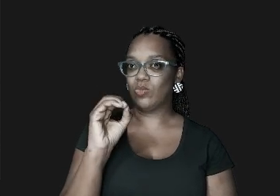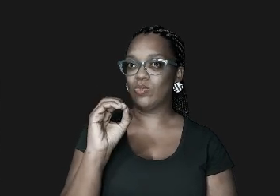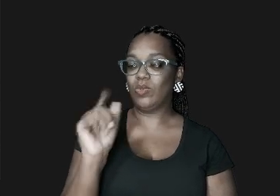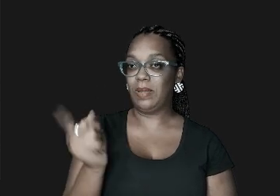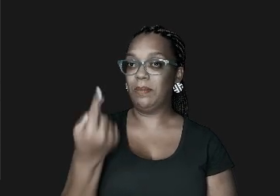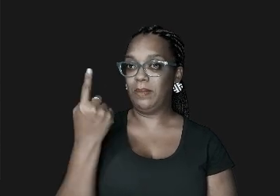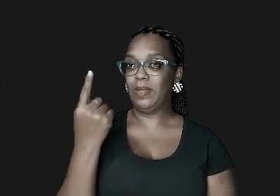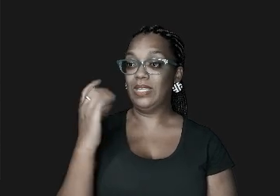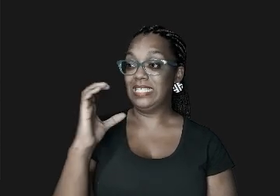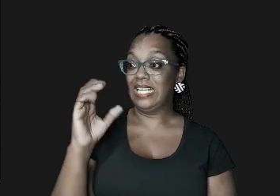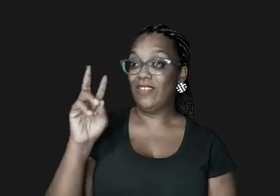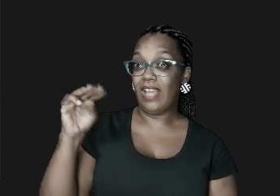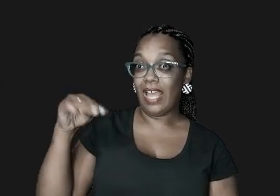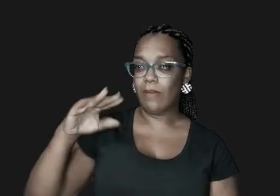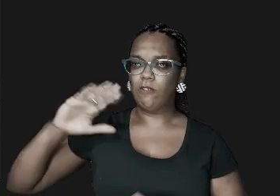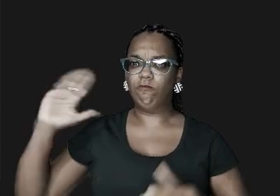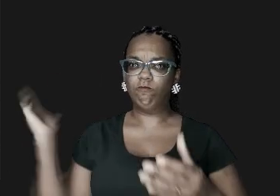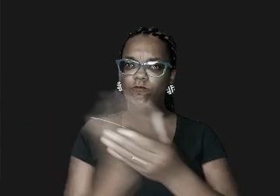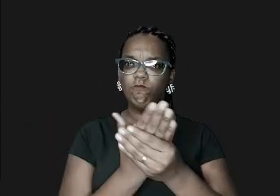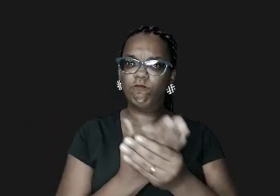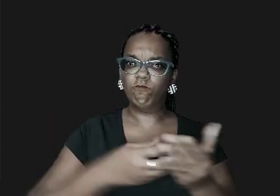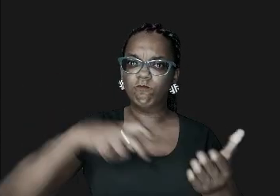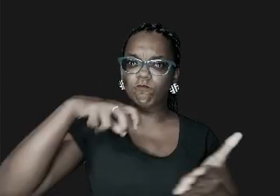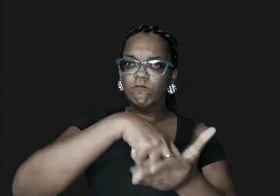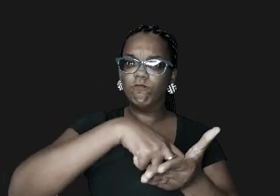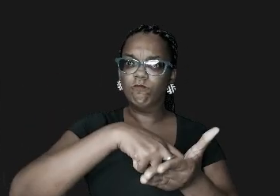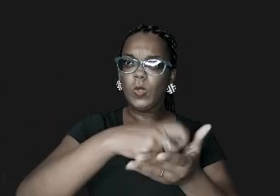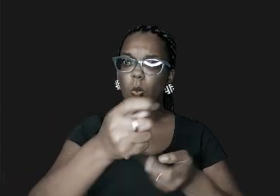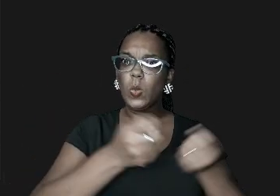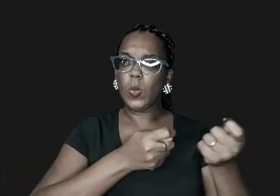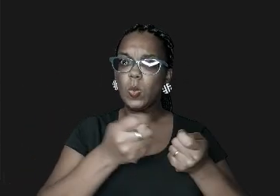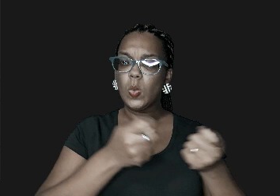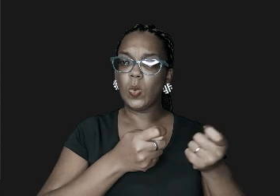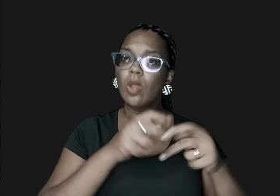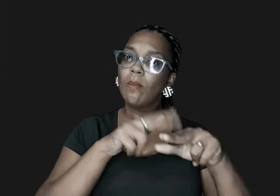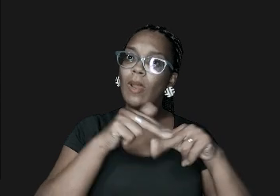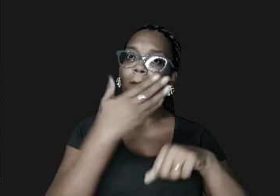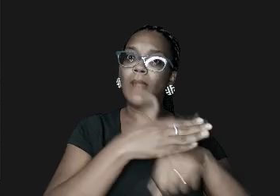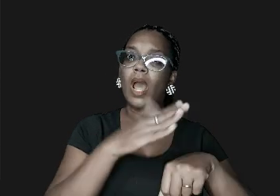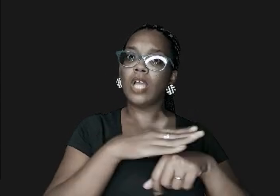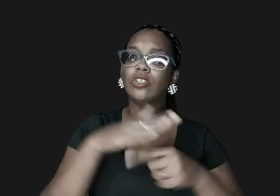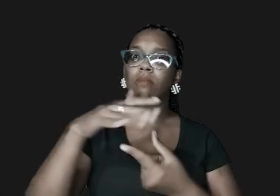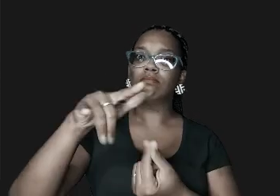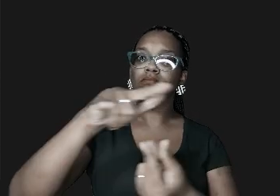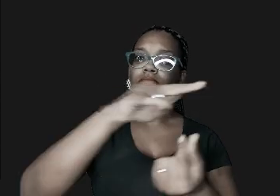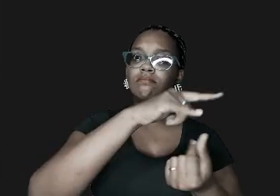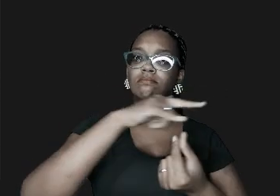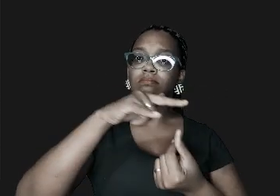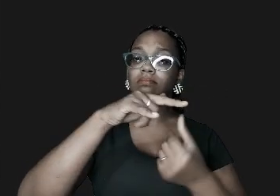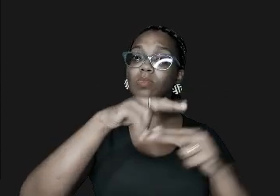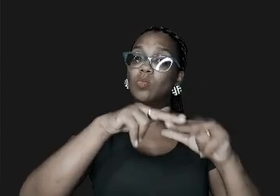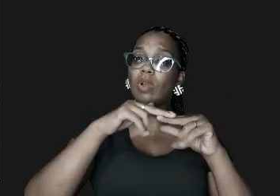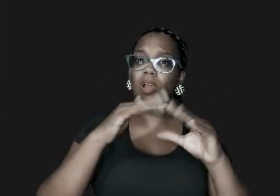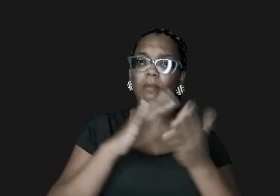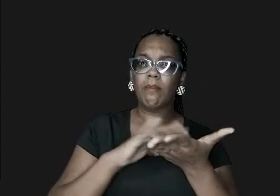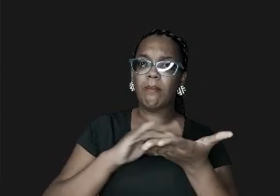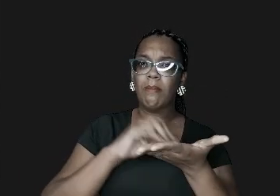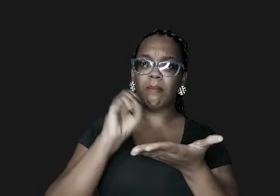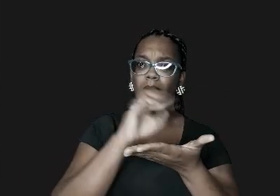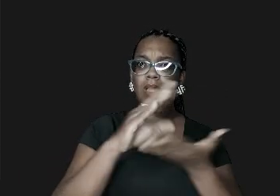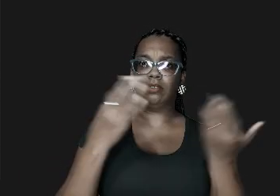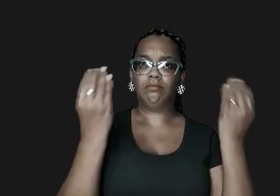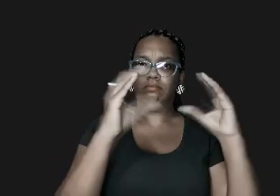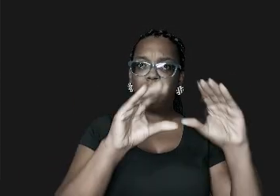caso é um caso é o primeiro caso é cvm condenou um controlador pela prática de